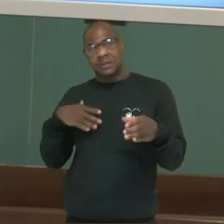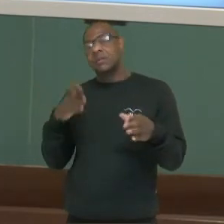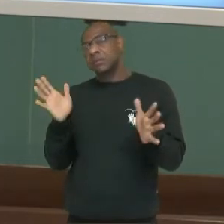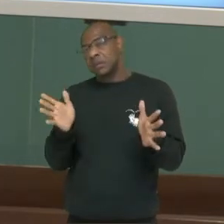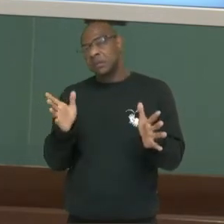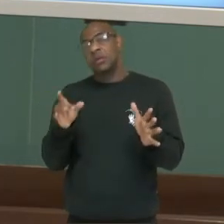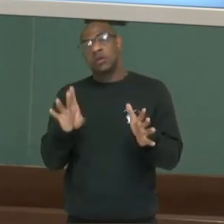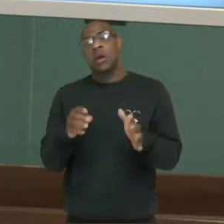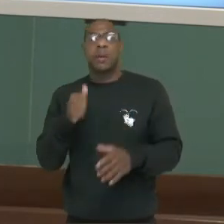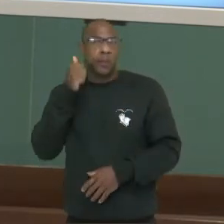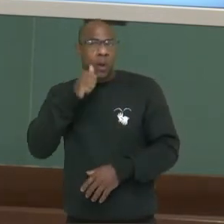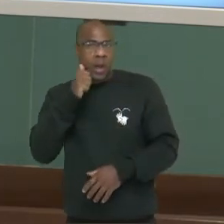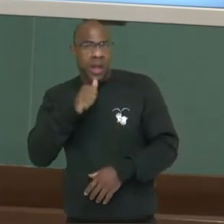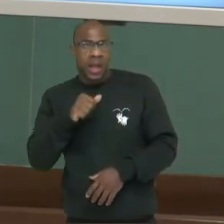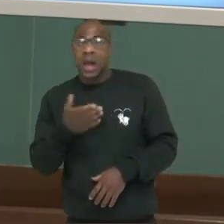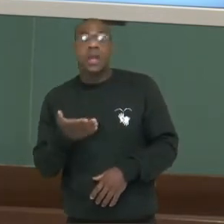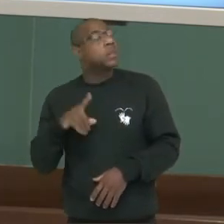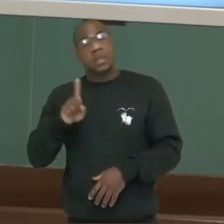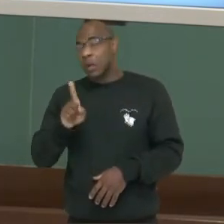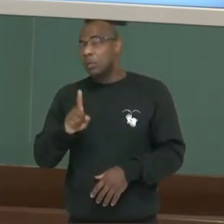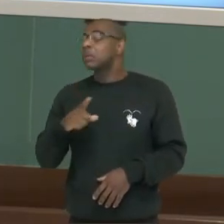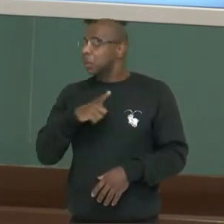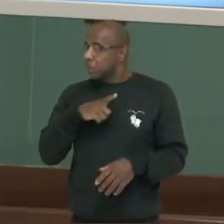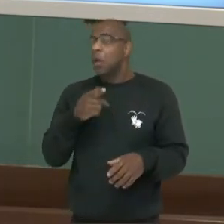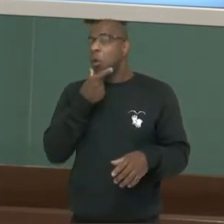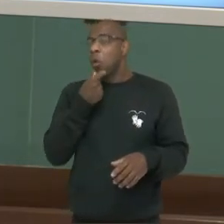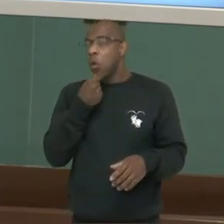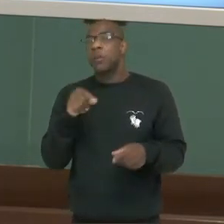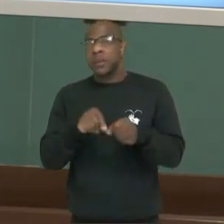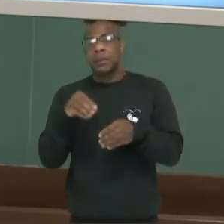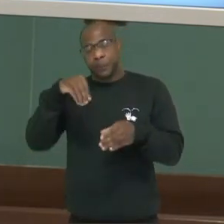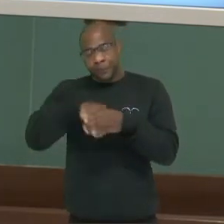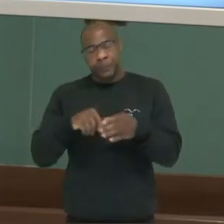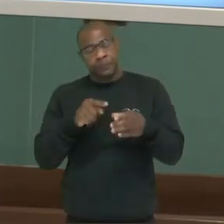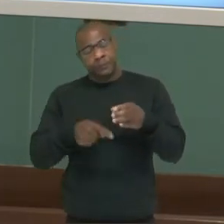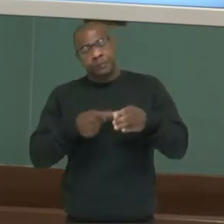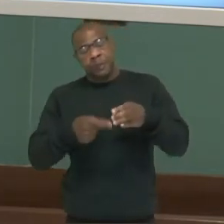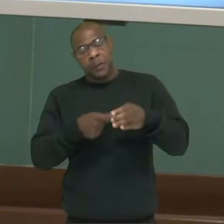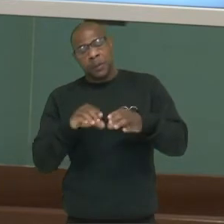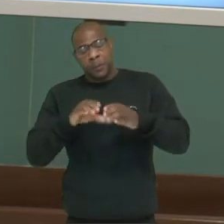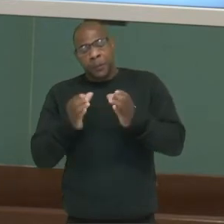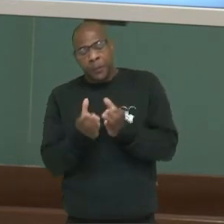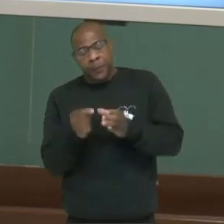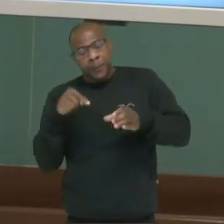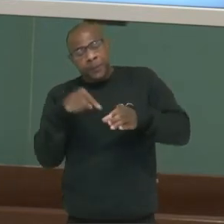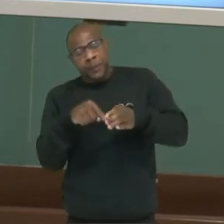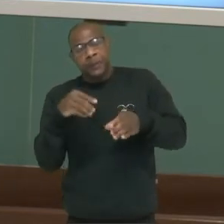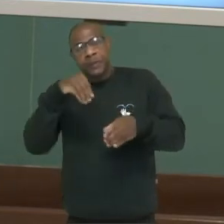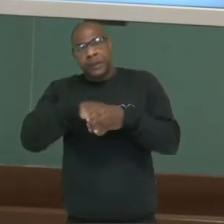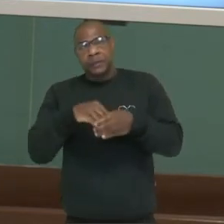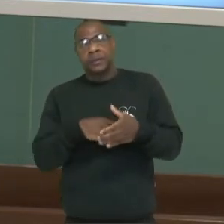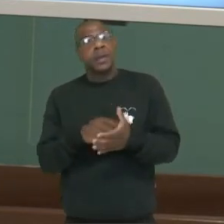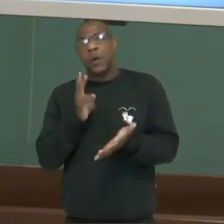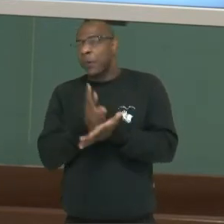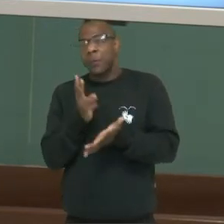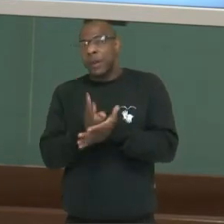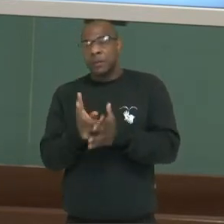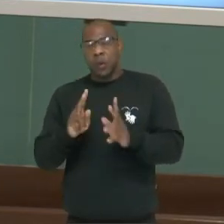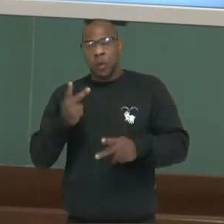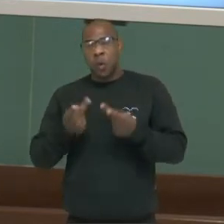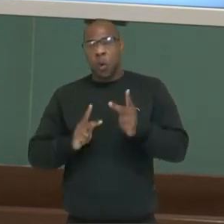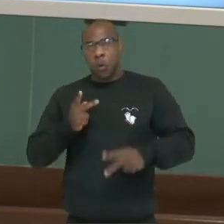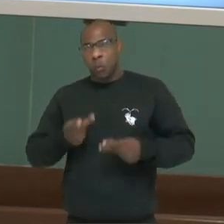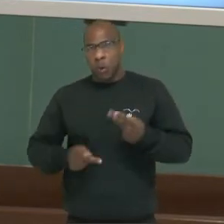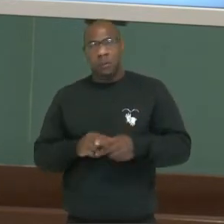só nas mulheres. Depois foram estudar, descobriram esses hormônios e viram que ele era o mesmo hormônio. Então, para